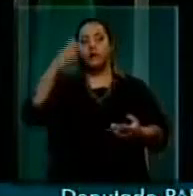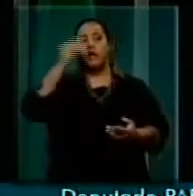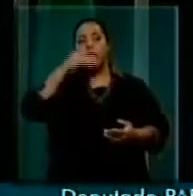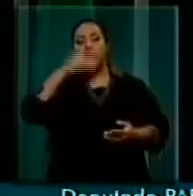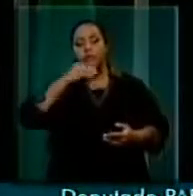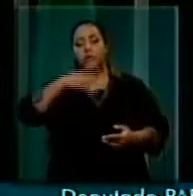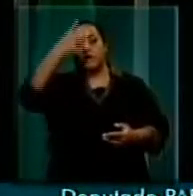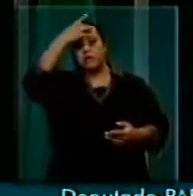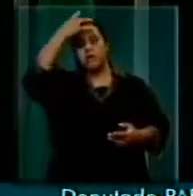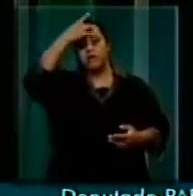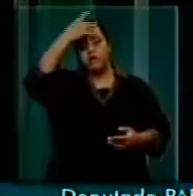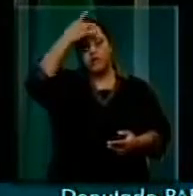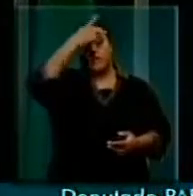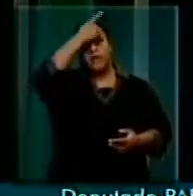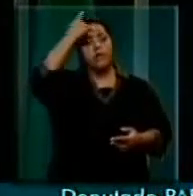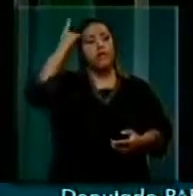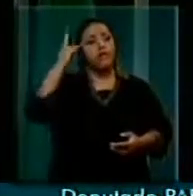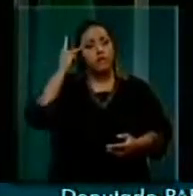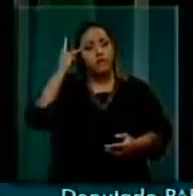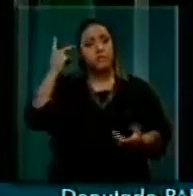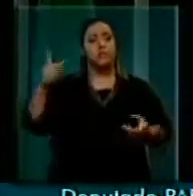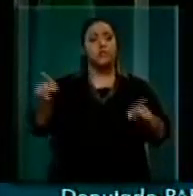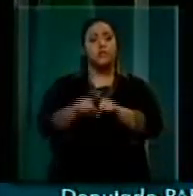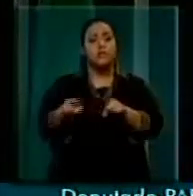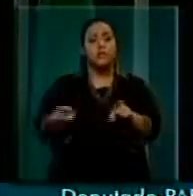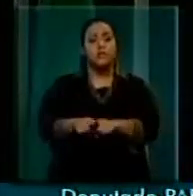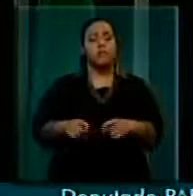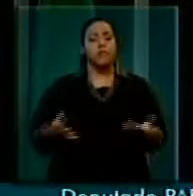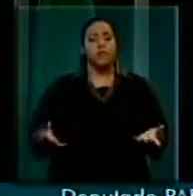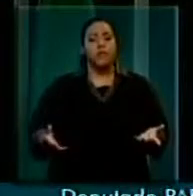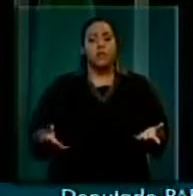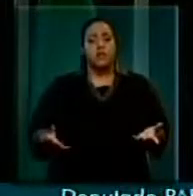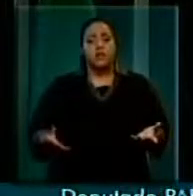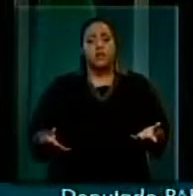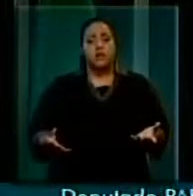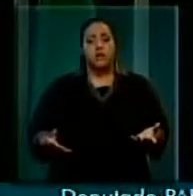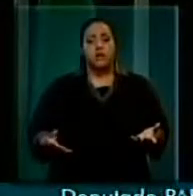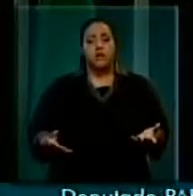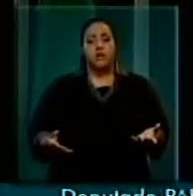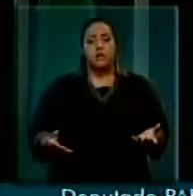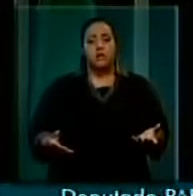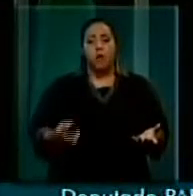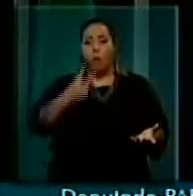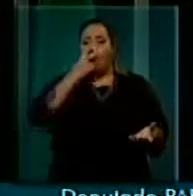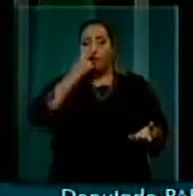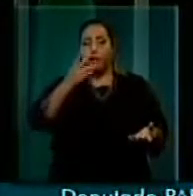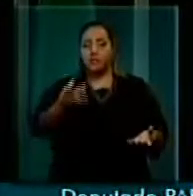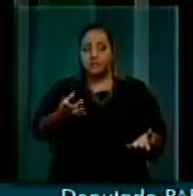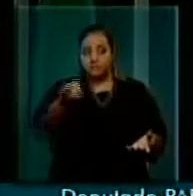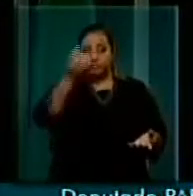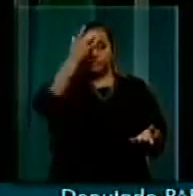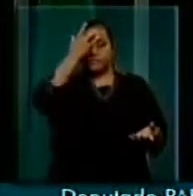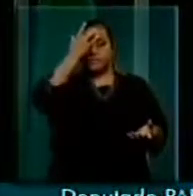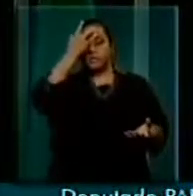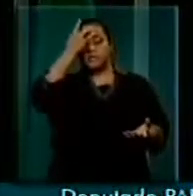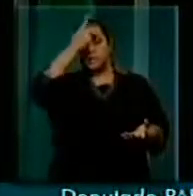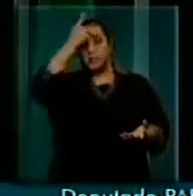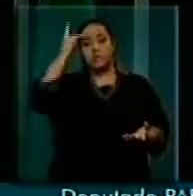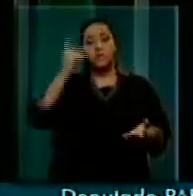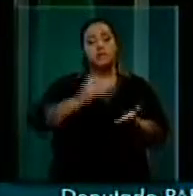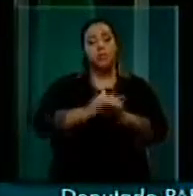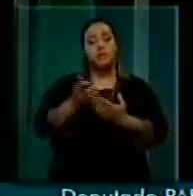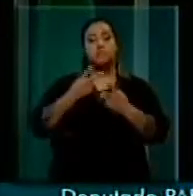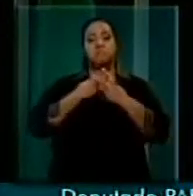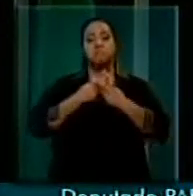vai instilando na mente das pessoas uma posição de tolerância